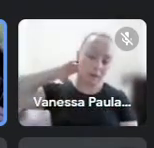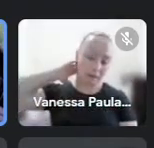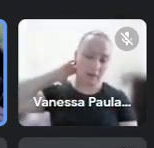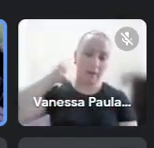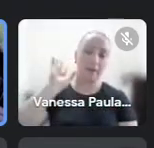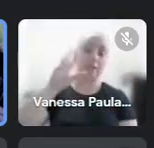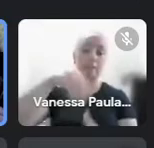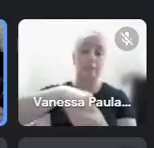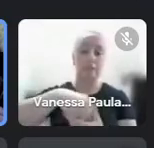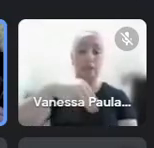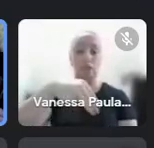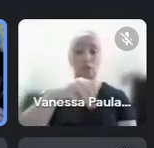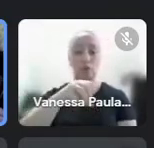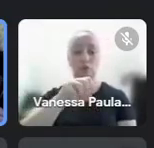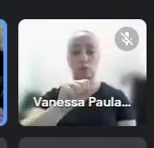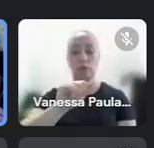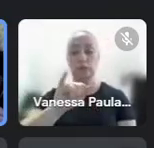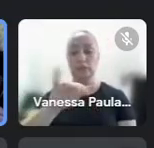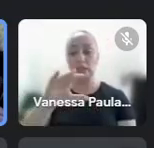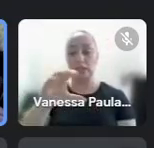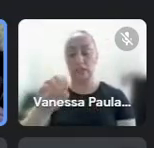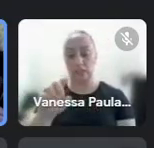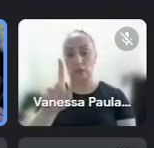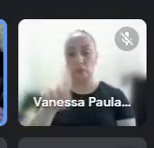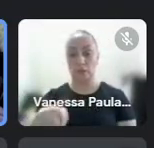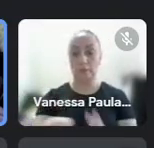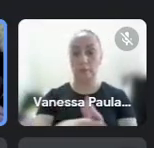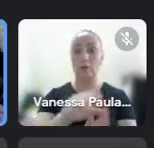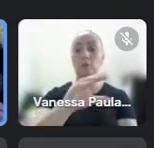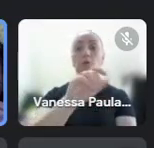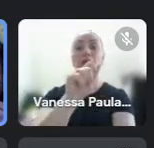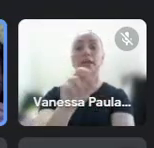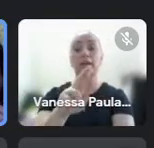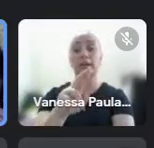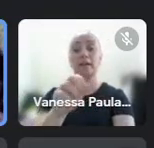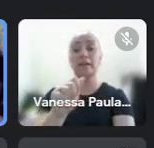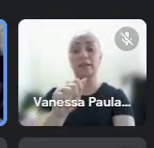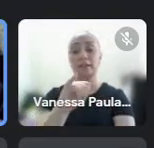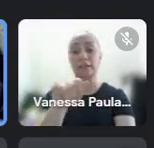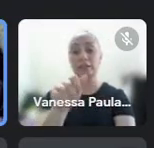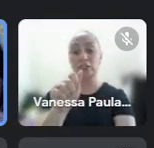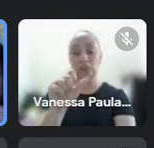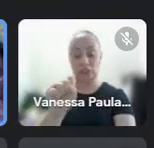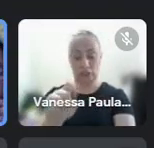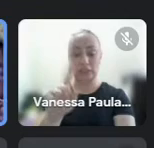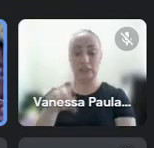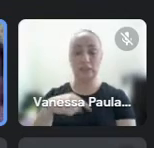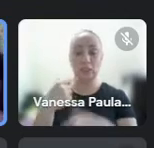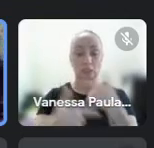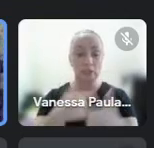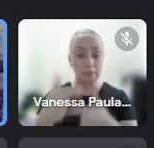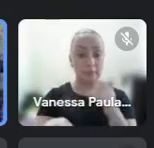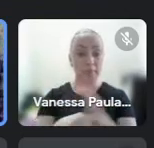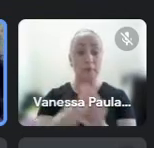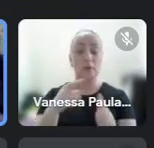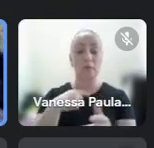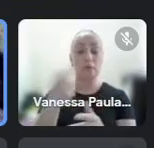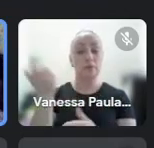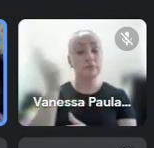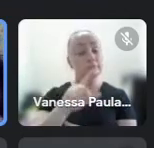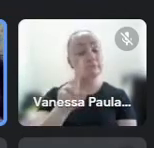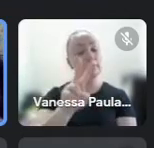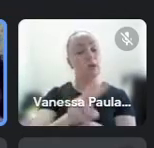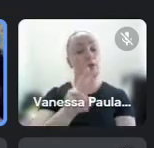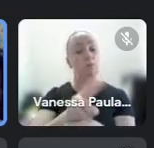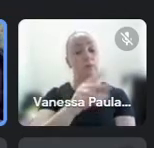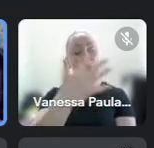mosaico de Carajás, a gente tem trabalhado na APA do Igarapé Gelado, né, a área de produção ambiental do Igarapé Gelado, que contém uma